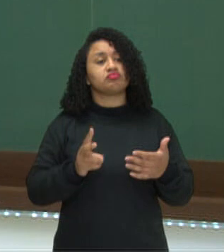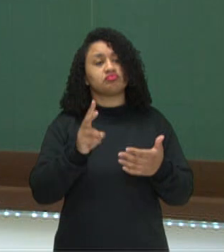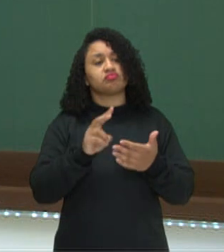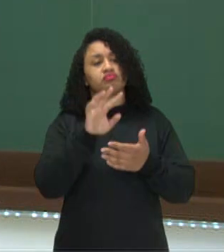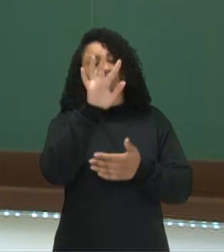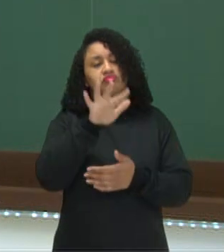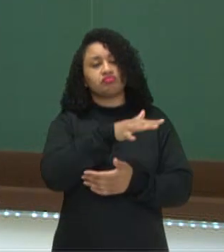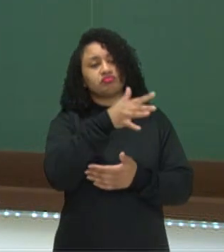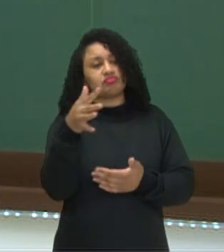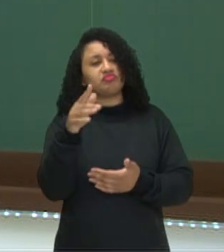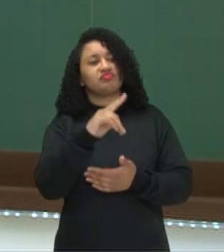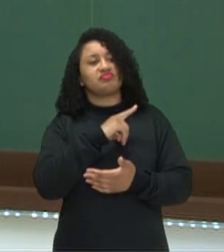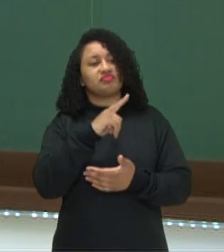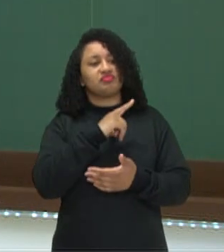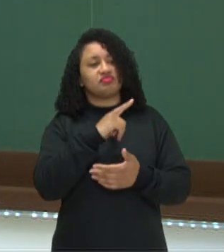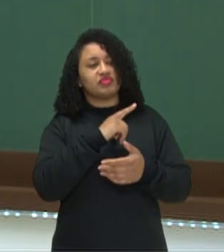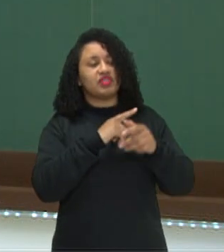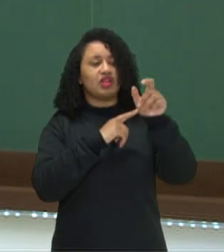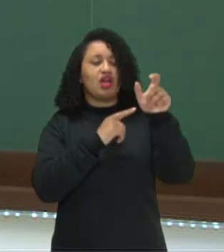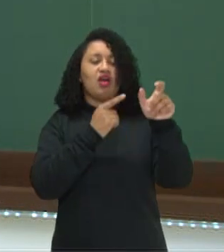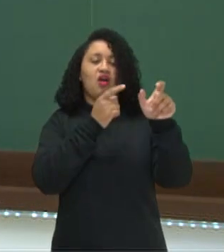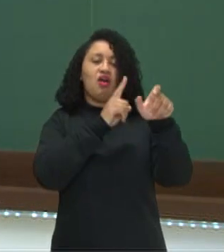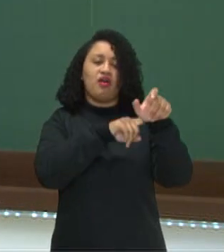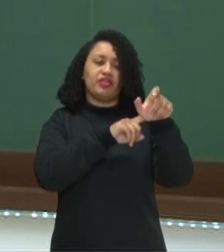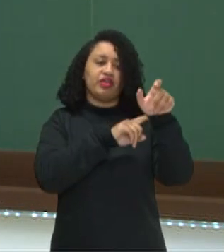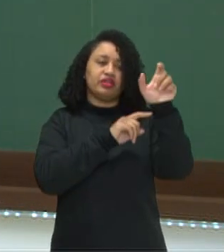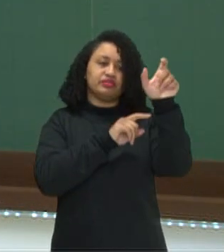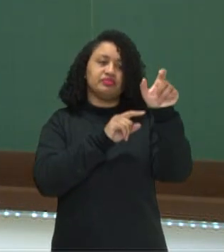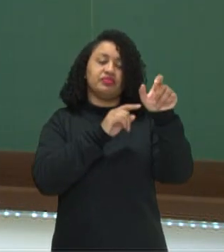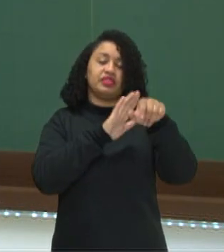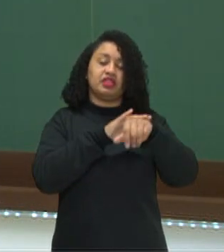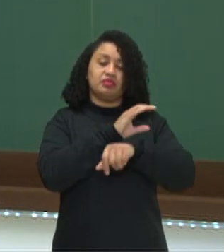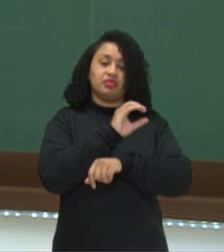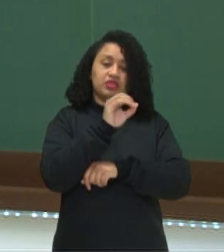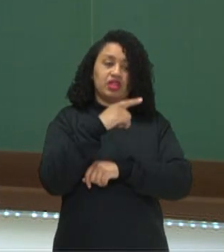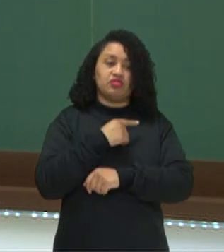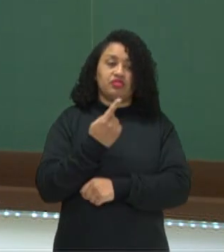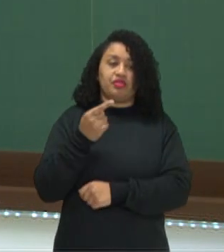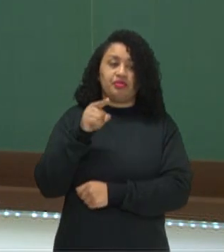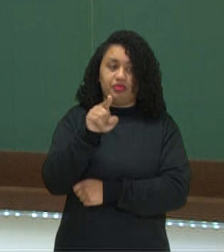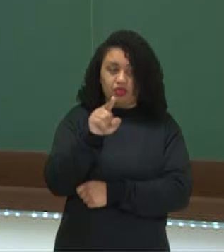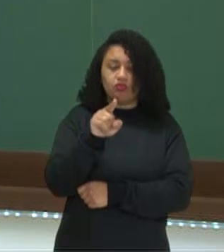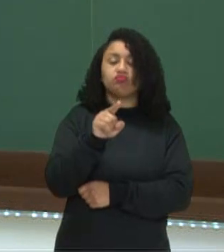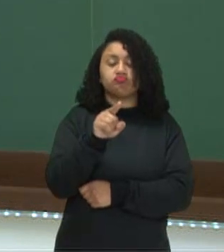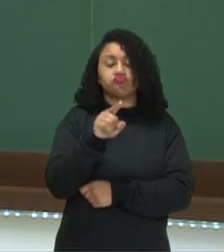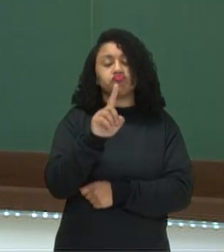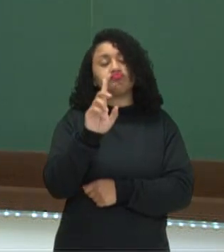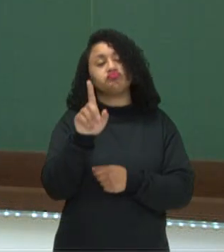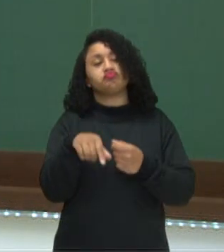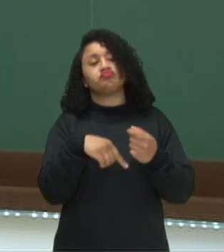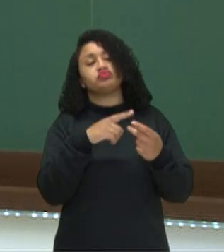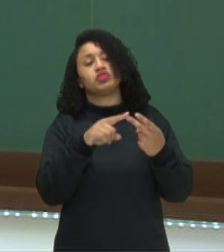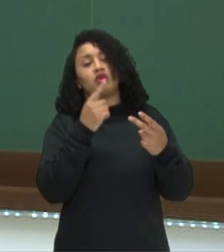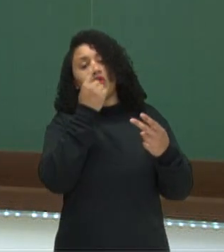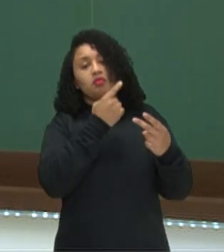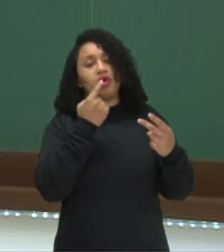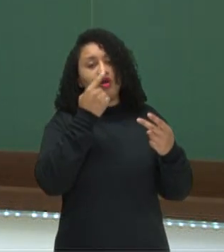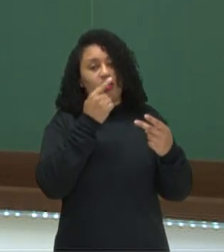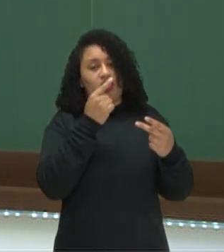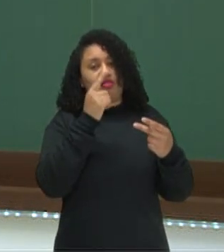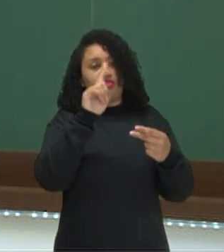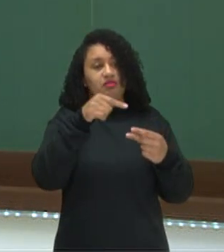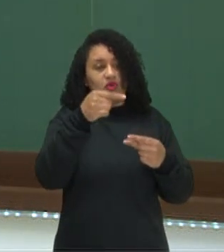Continuando, né, a nossa tabela aqui, então no tempo zero nós tínhamos 1000 bactérias. 1 hora